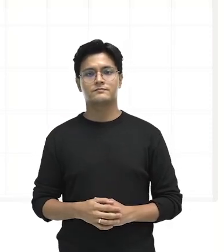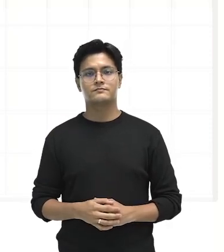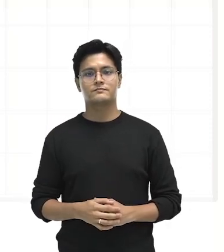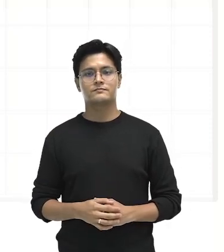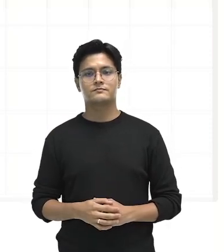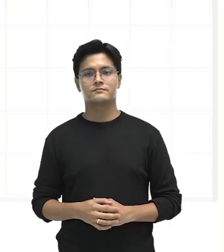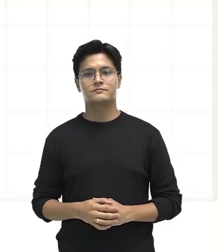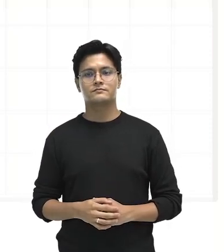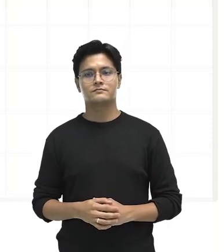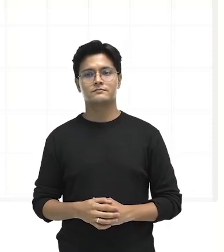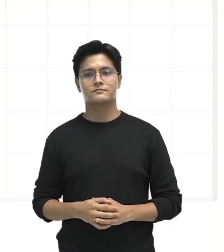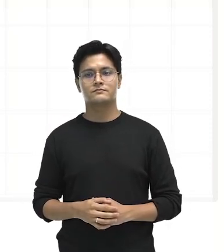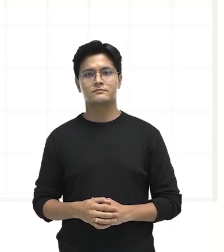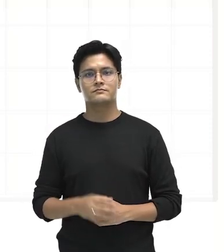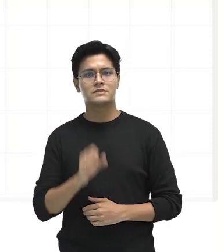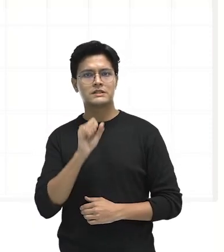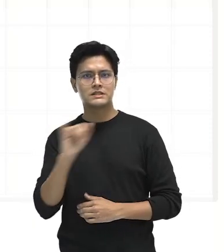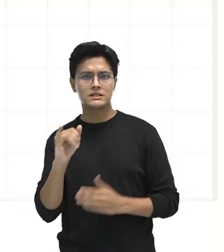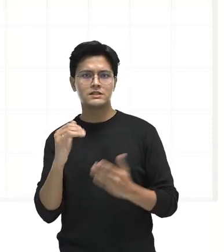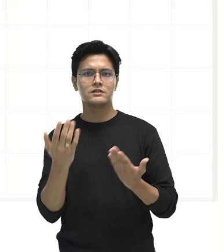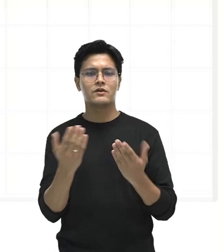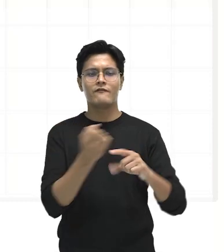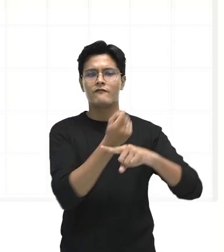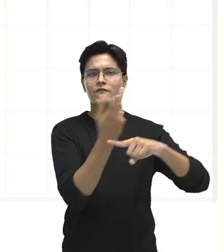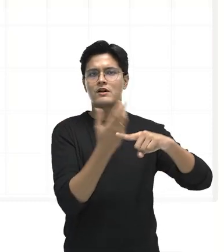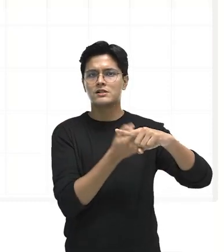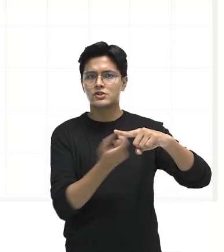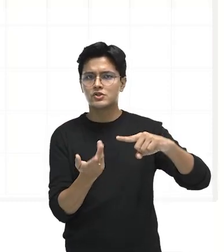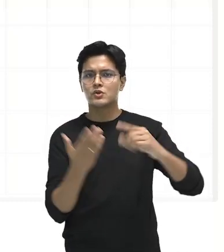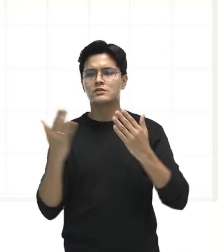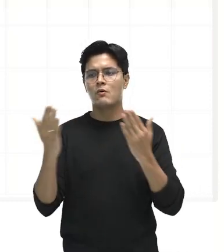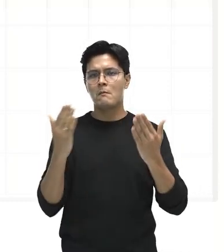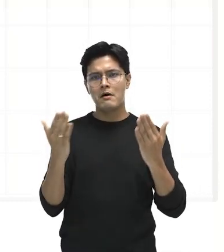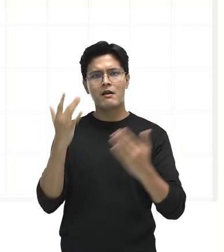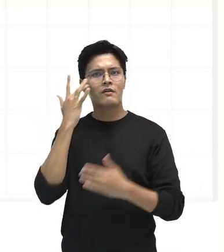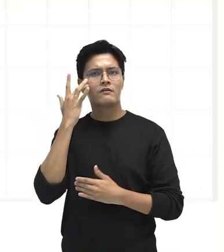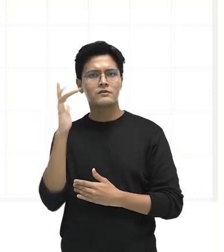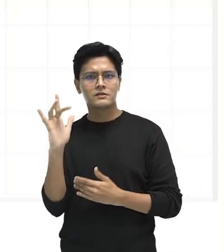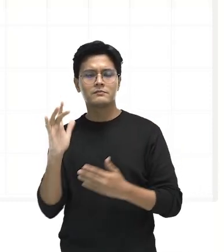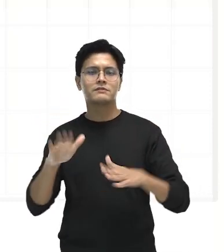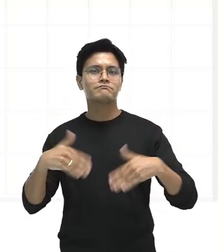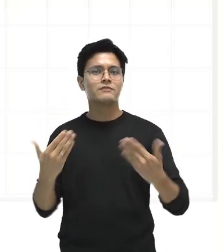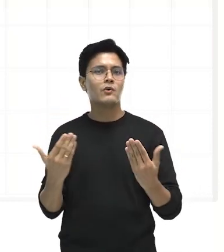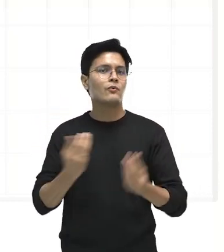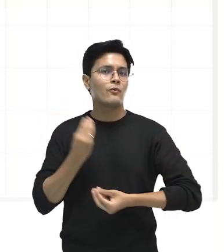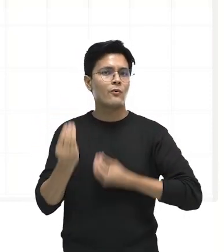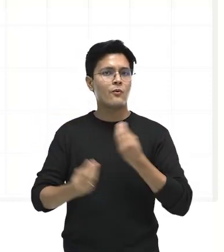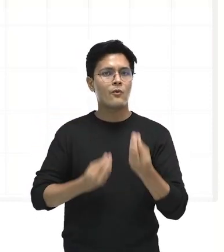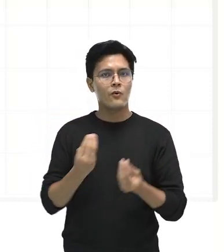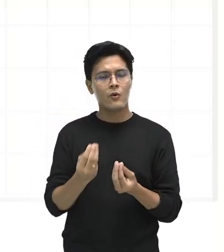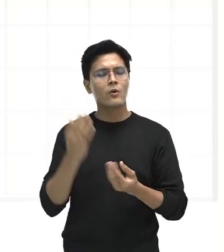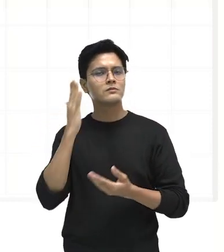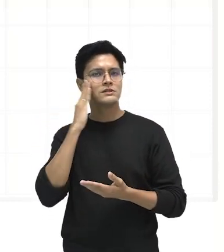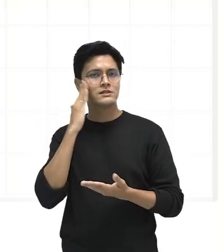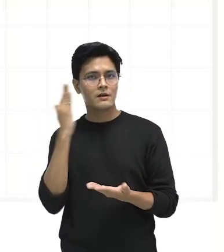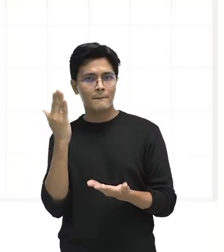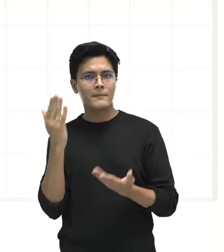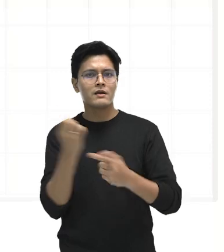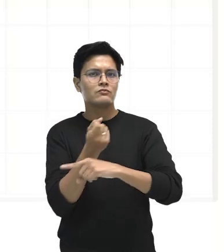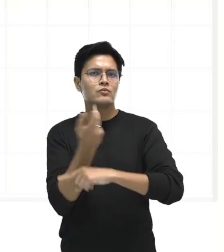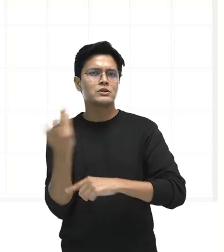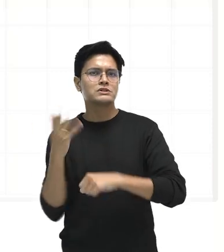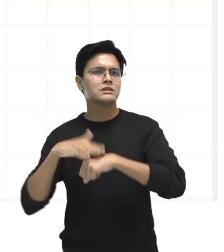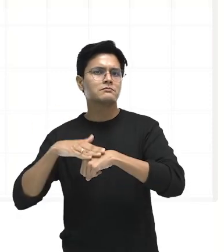essa noção de como comparar as frações, eu não vou saber se a quantidade de açúcar é maior ou menor